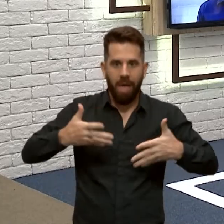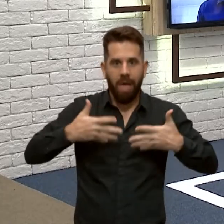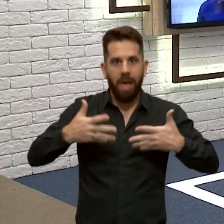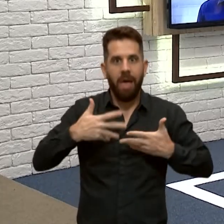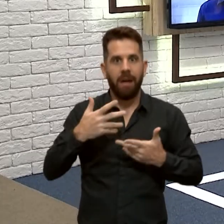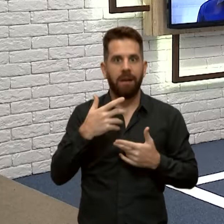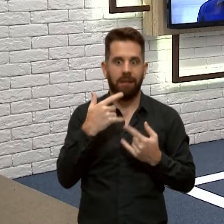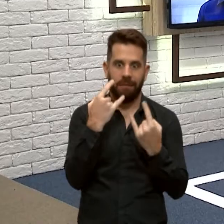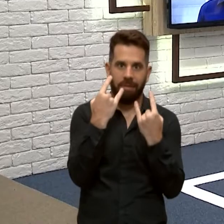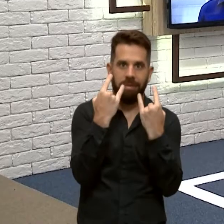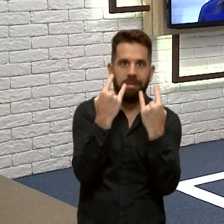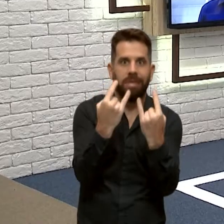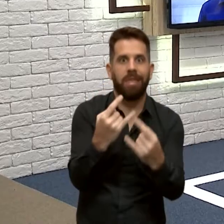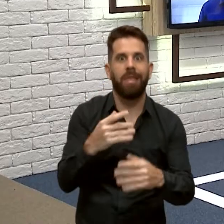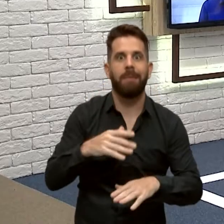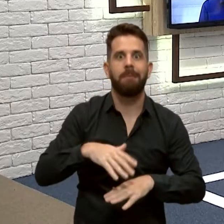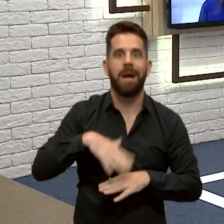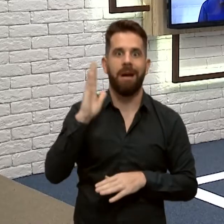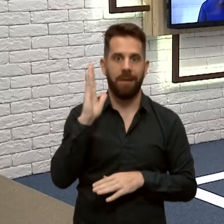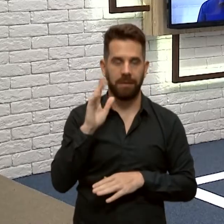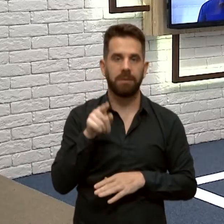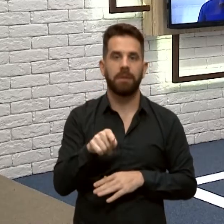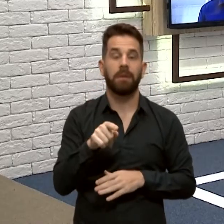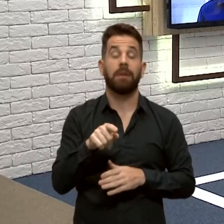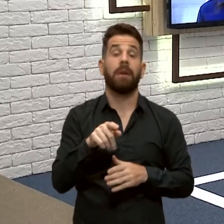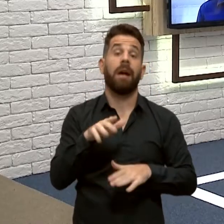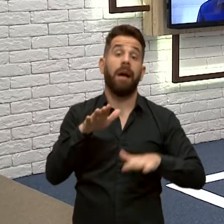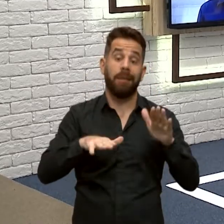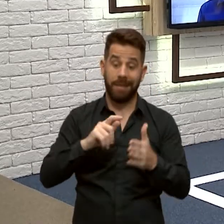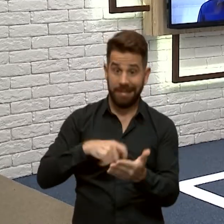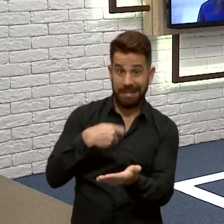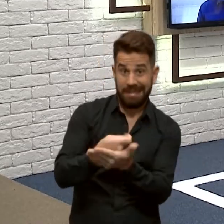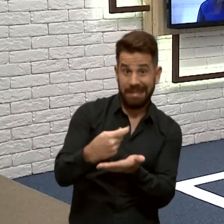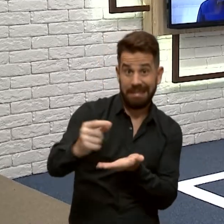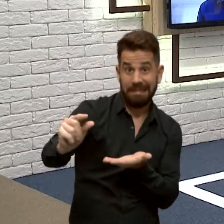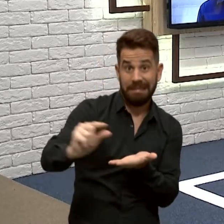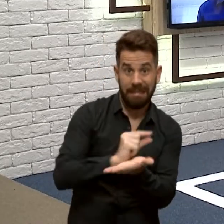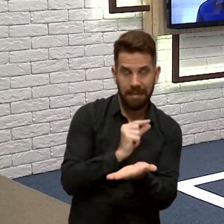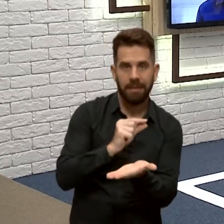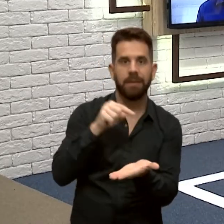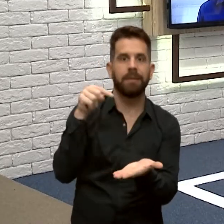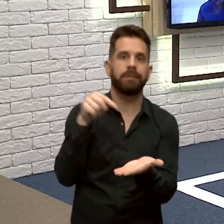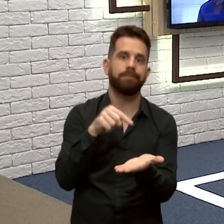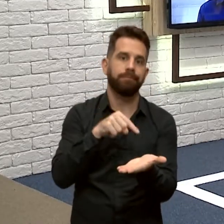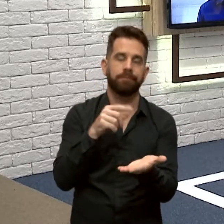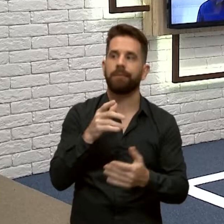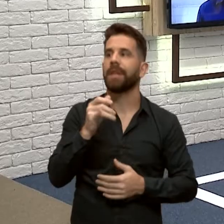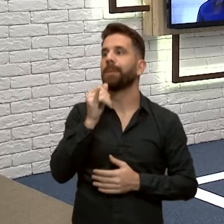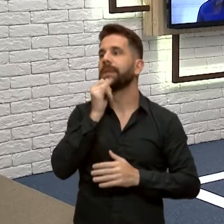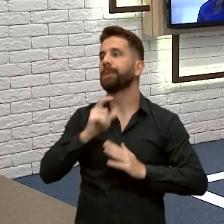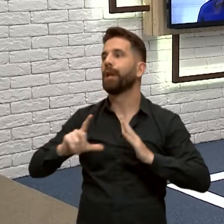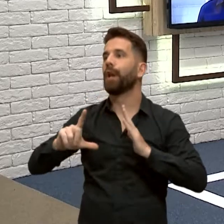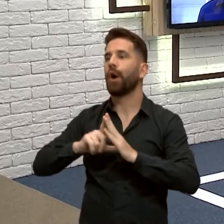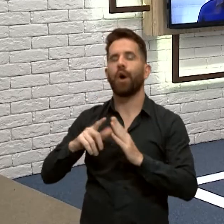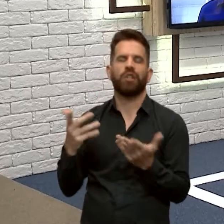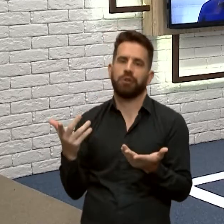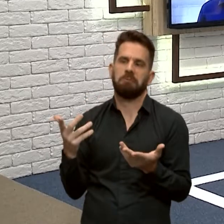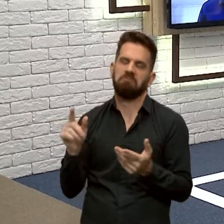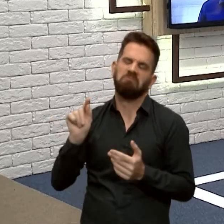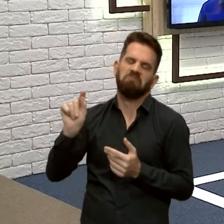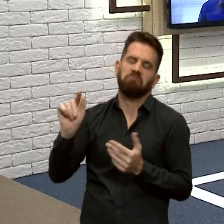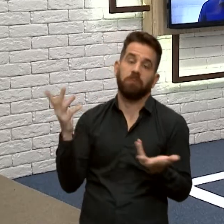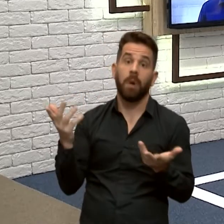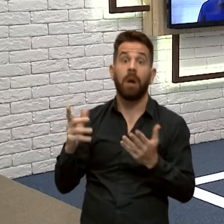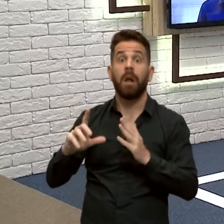às vezes o cashback é para ser usado somente naquela plataforma. Então, imagine uma loja X que oferece um cashback que só pode